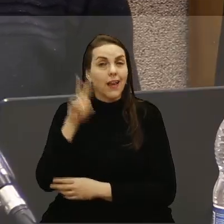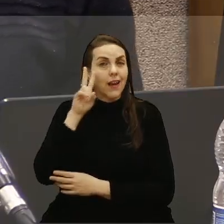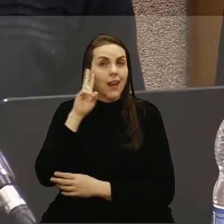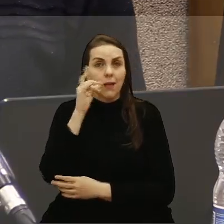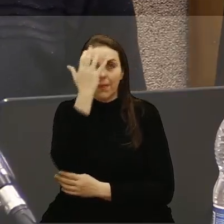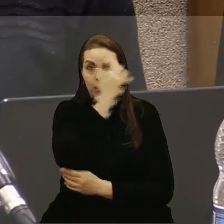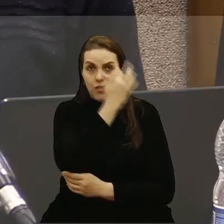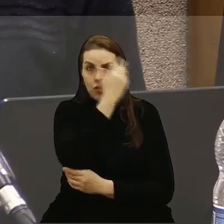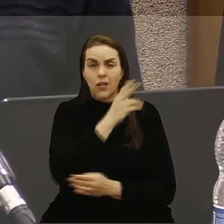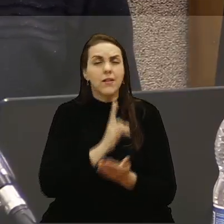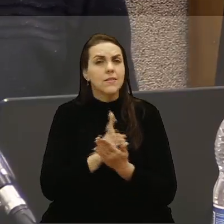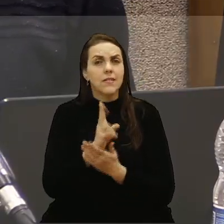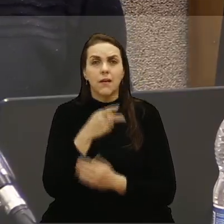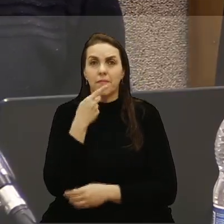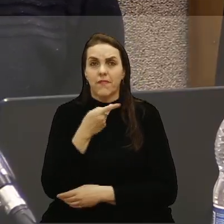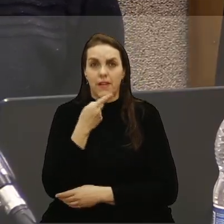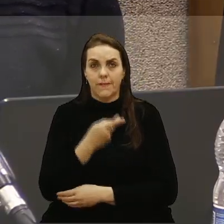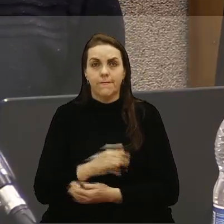sempre falava: